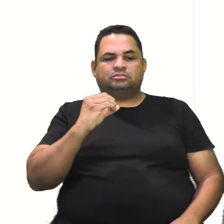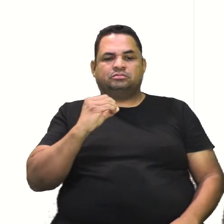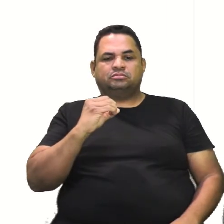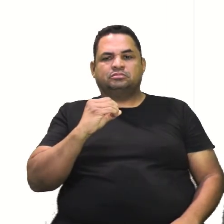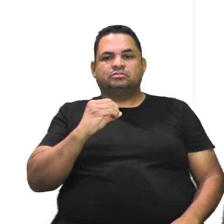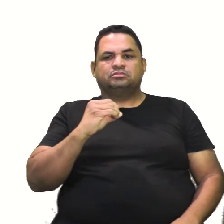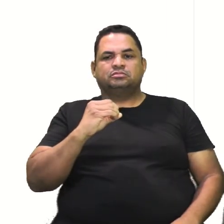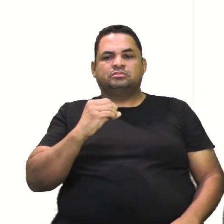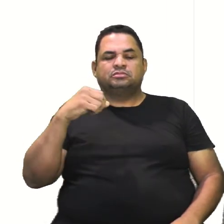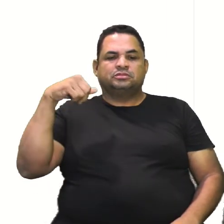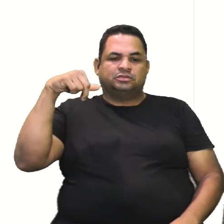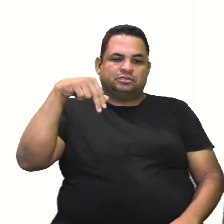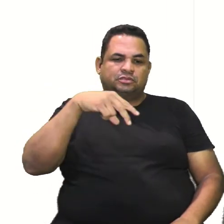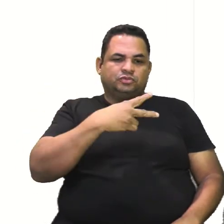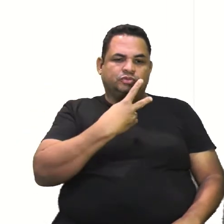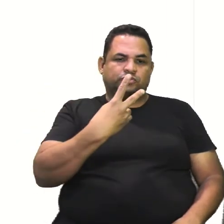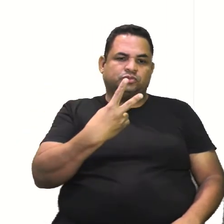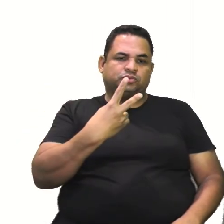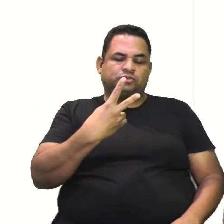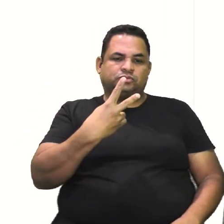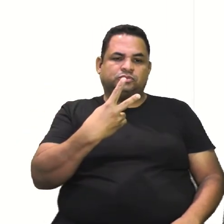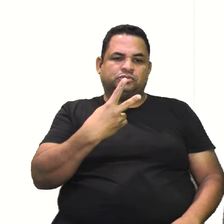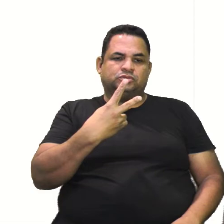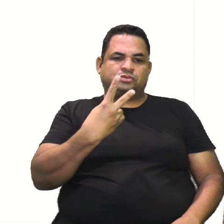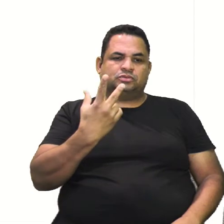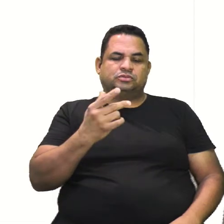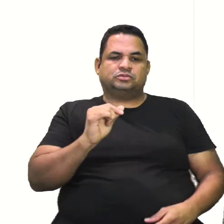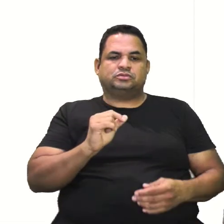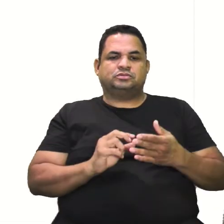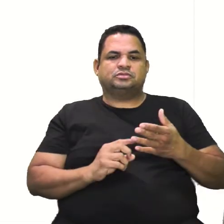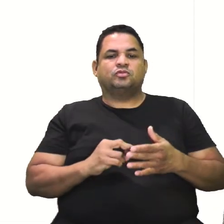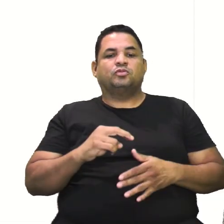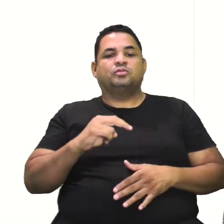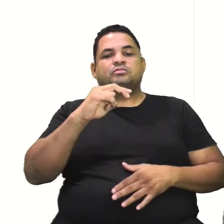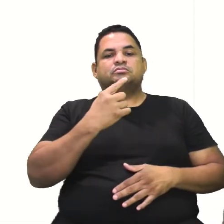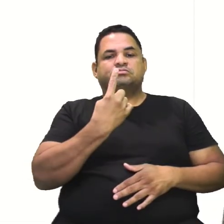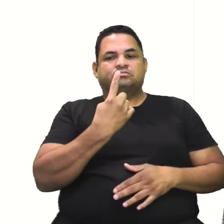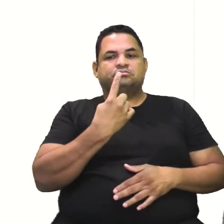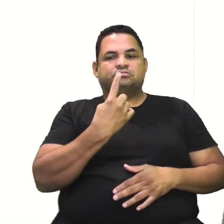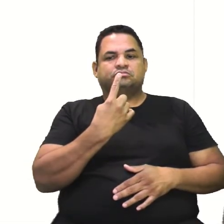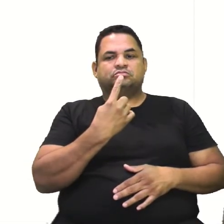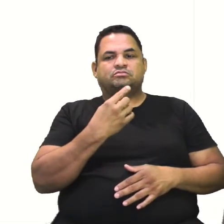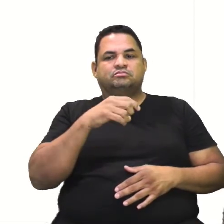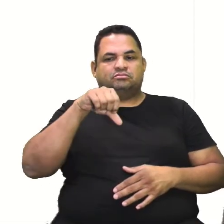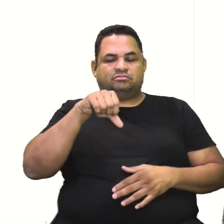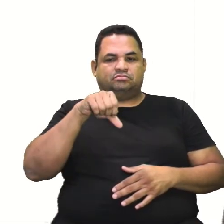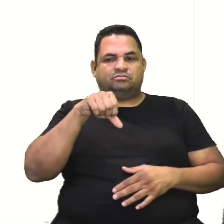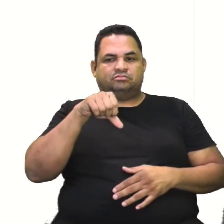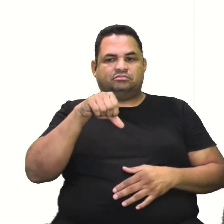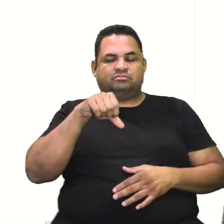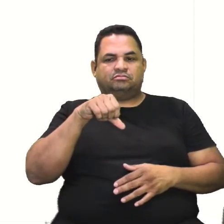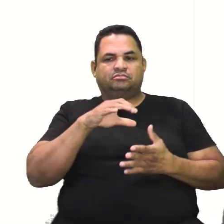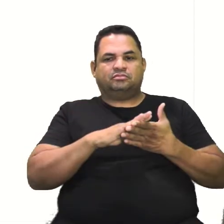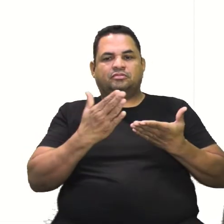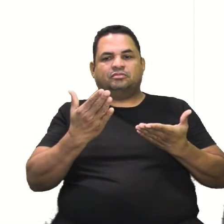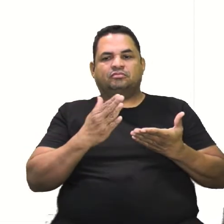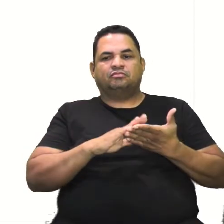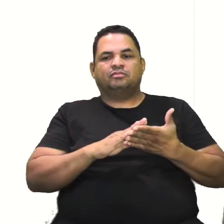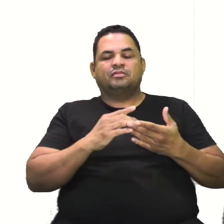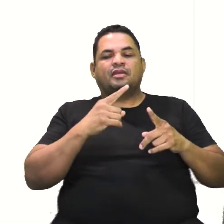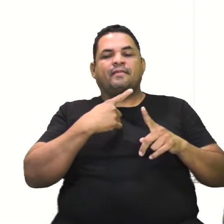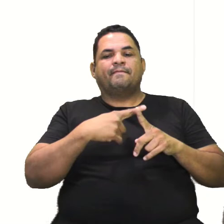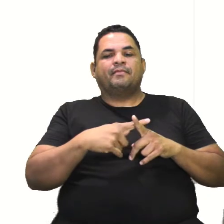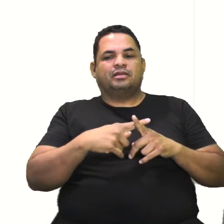10 passageiros. Desceram 2, ficaram 8. Subiu 1, 9 ficaram passageiros.